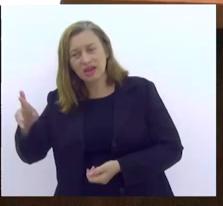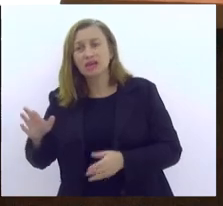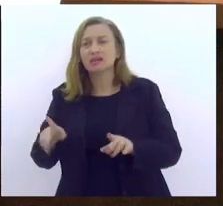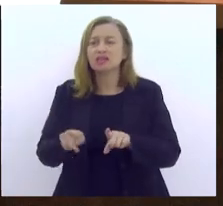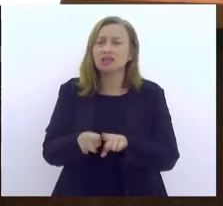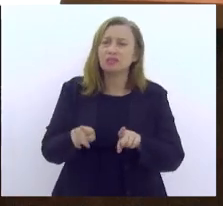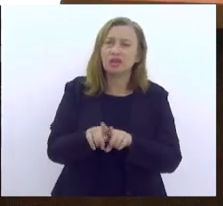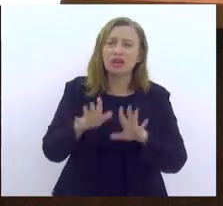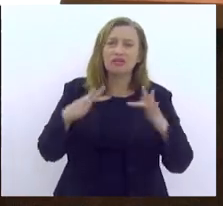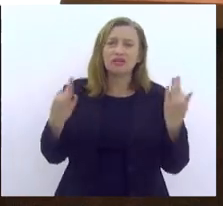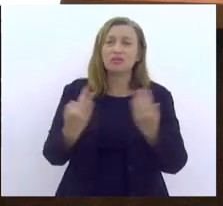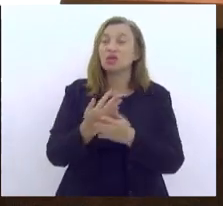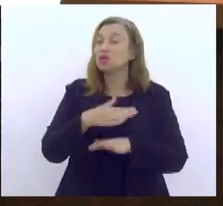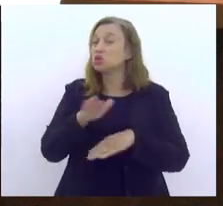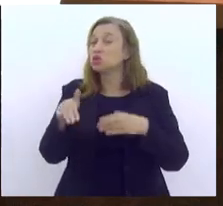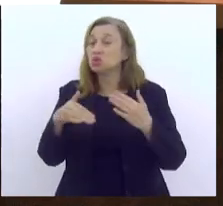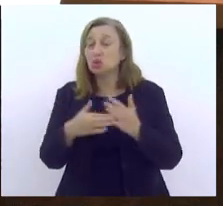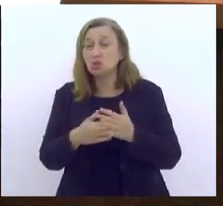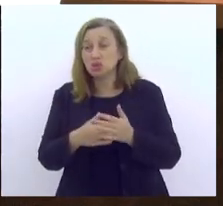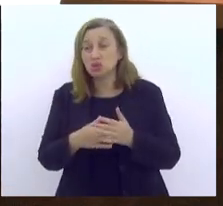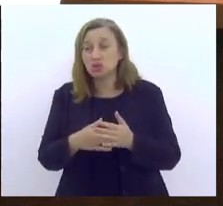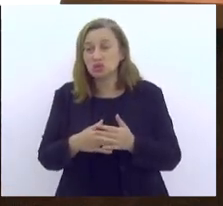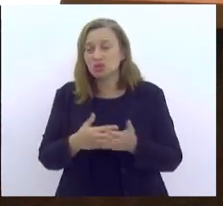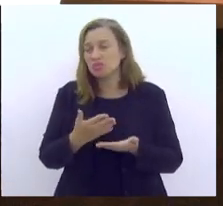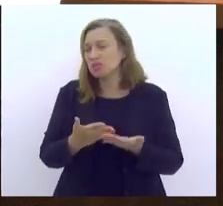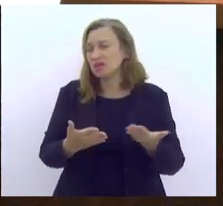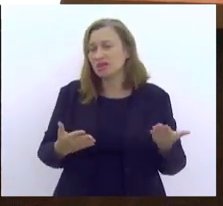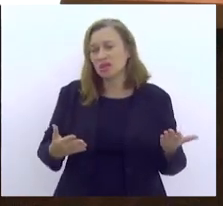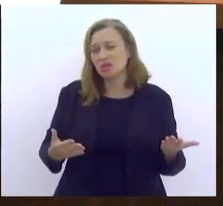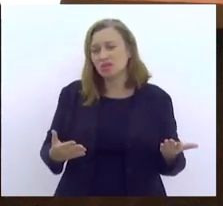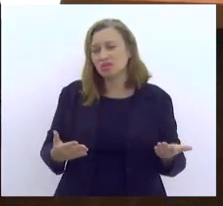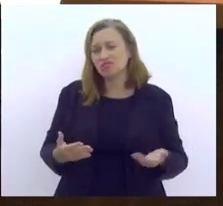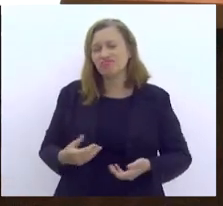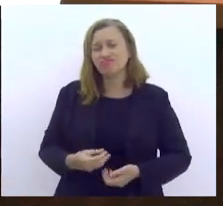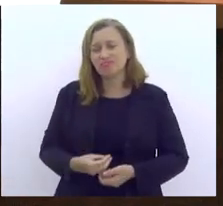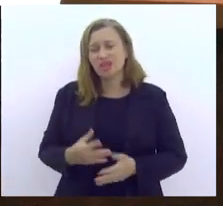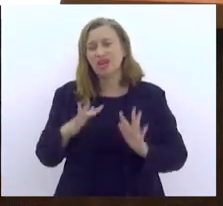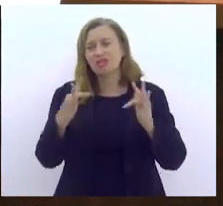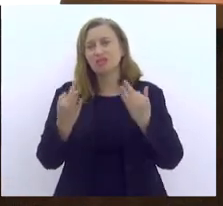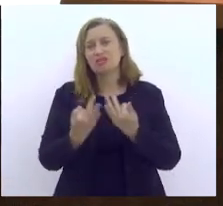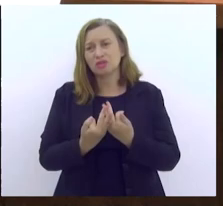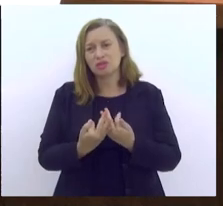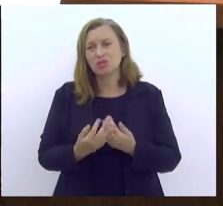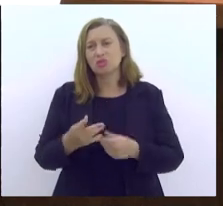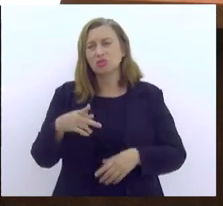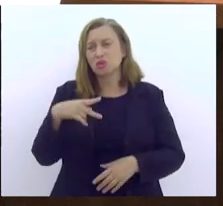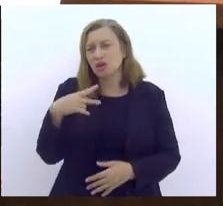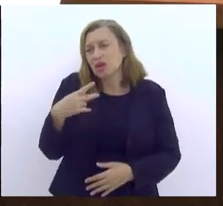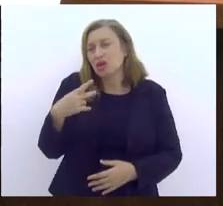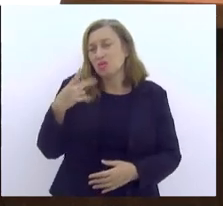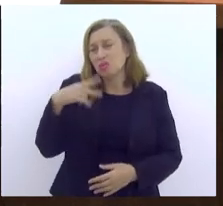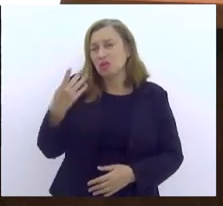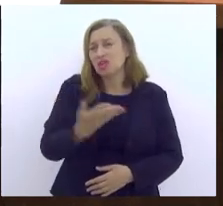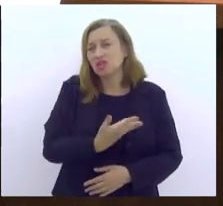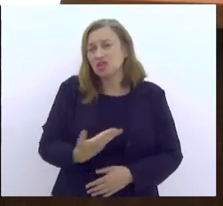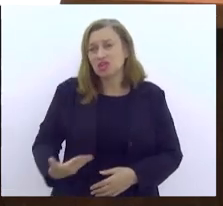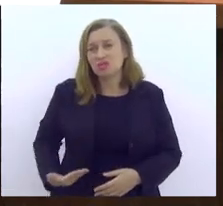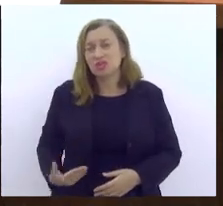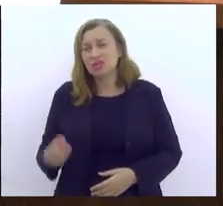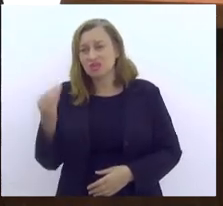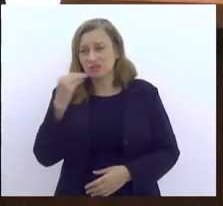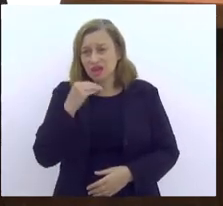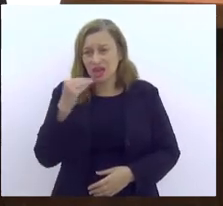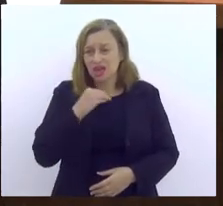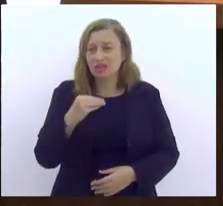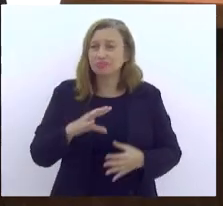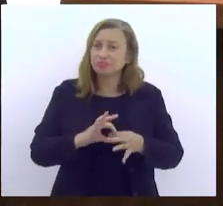todos aqueles e aquelas que estão enlutados, que perderam a sua família, suas famílias diante de uma política pública de segurança falida. E